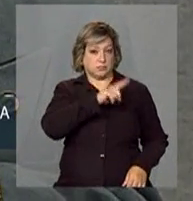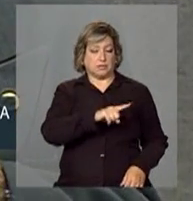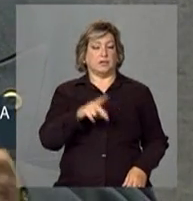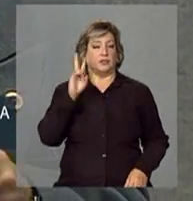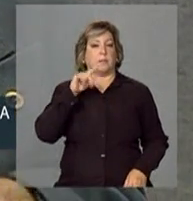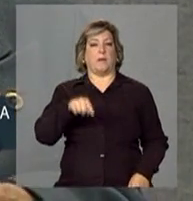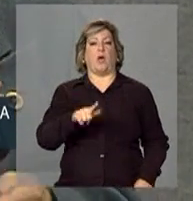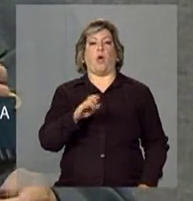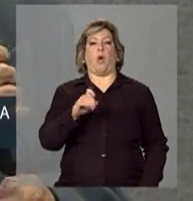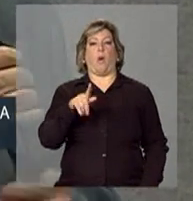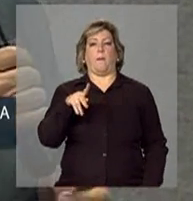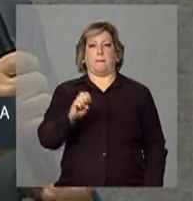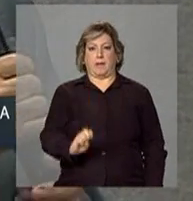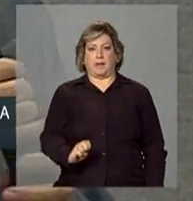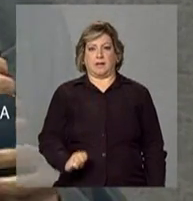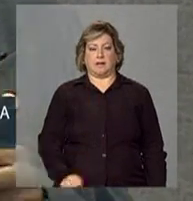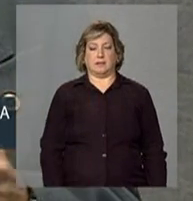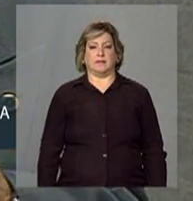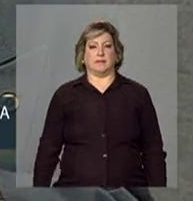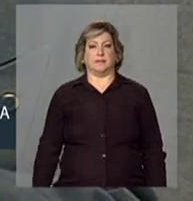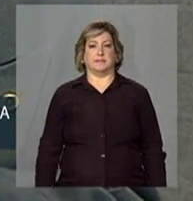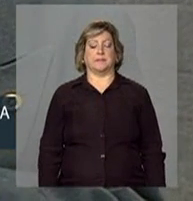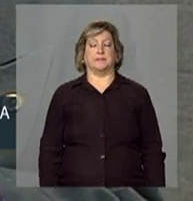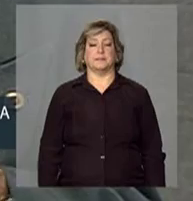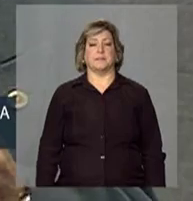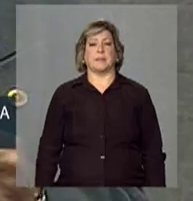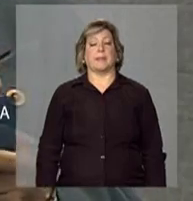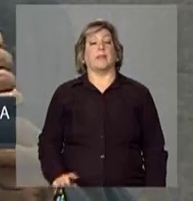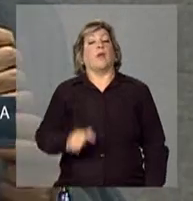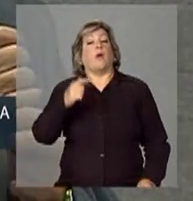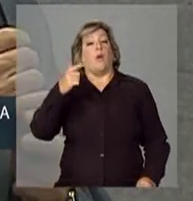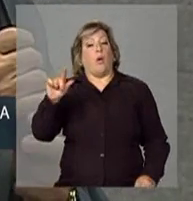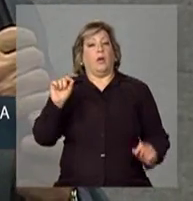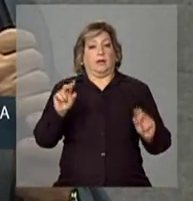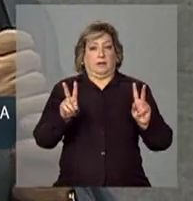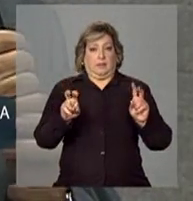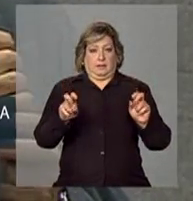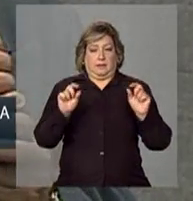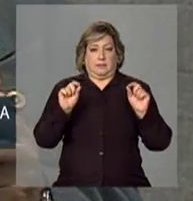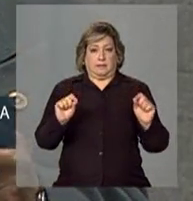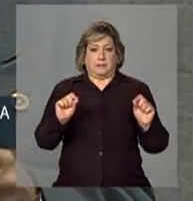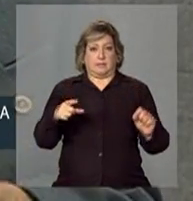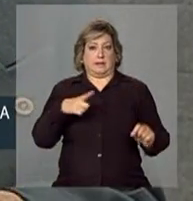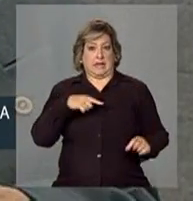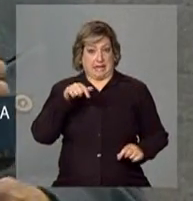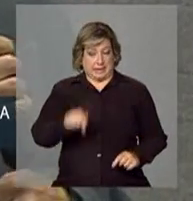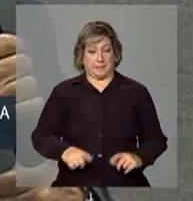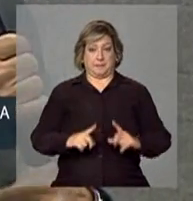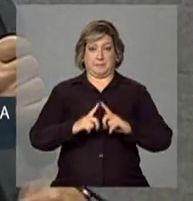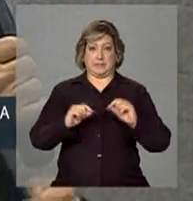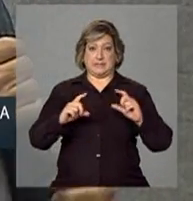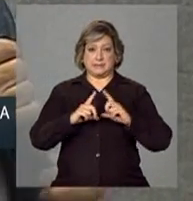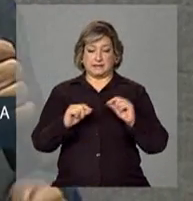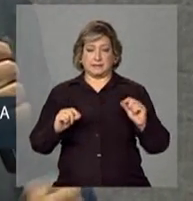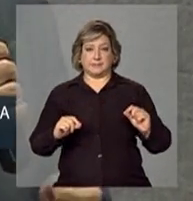E a outra questão é que, aqui em Brasília,